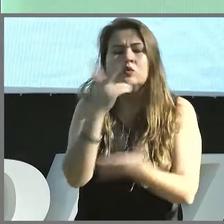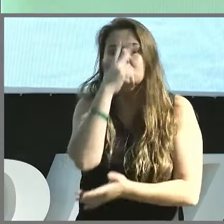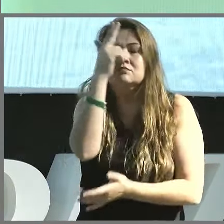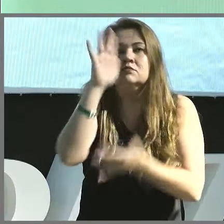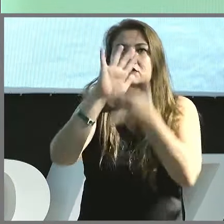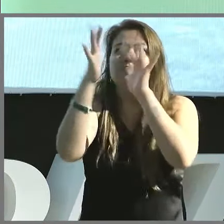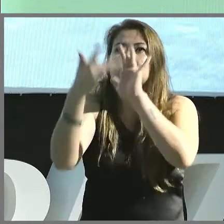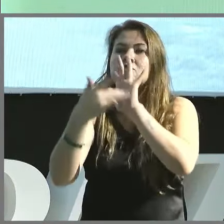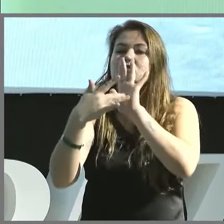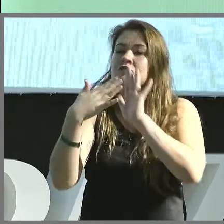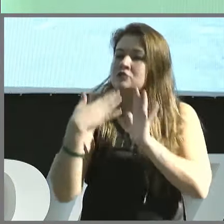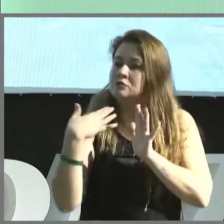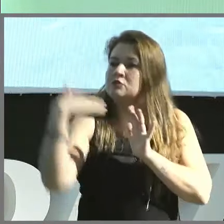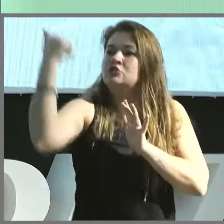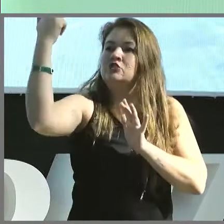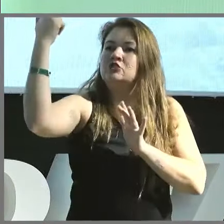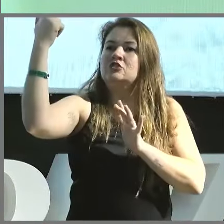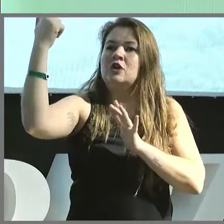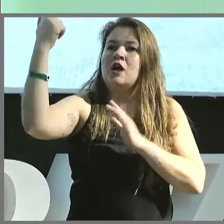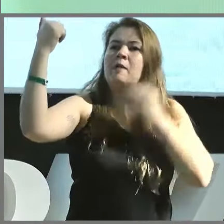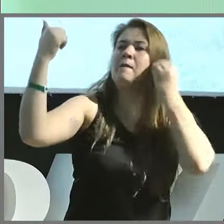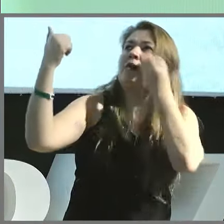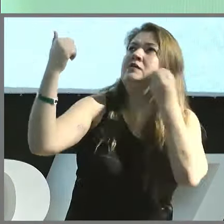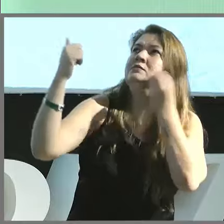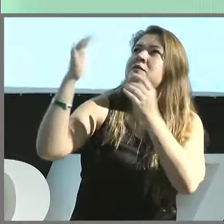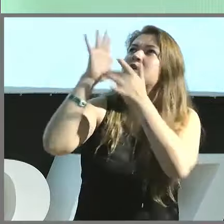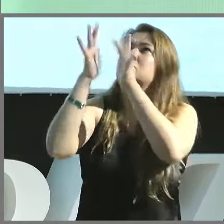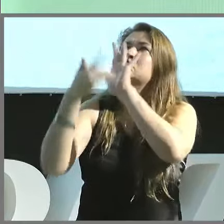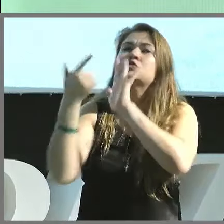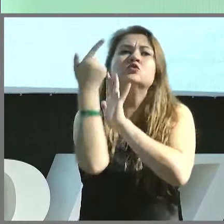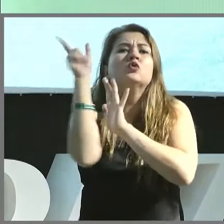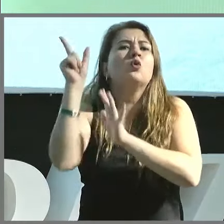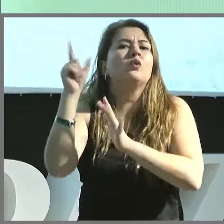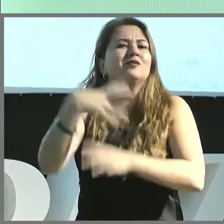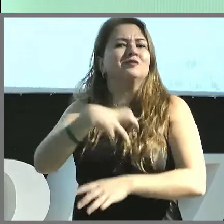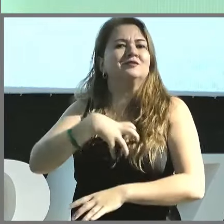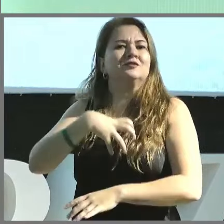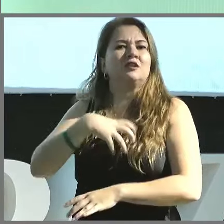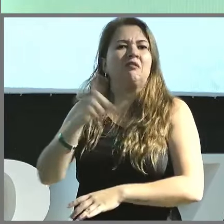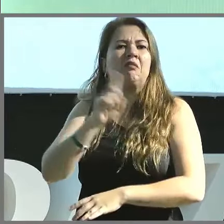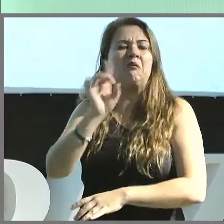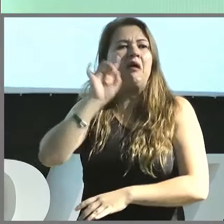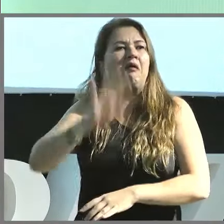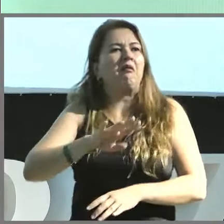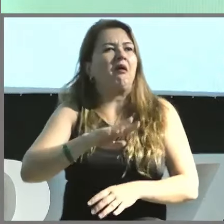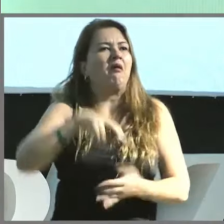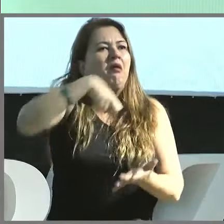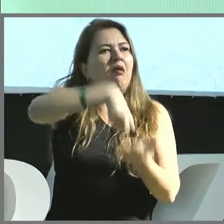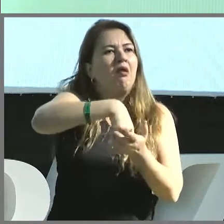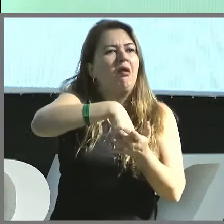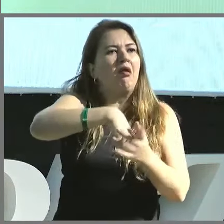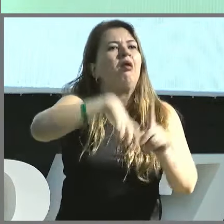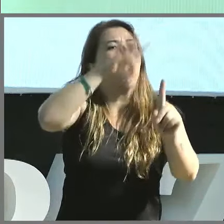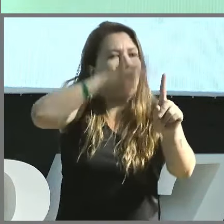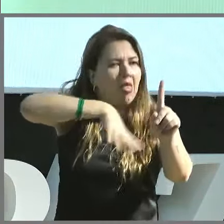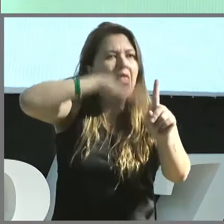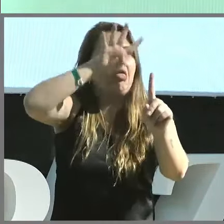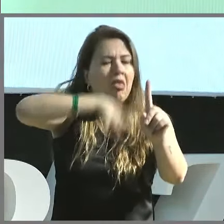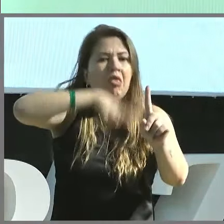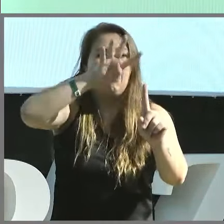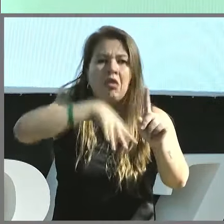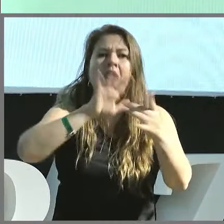outro jeito. Não Jesus que está trancafiado numa sacristia. Não Jesus